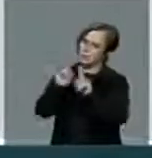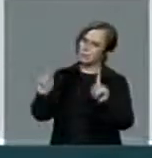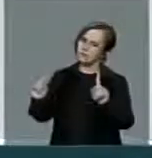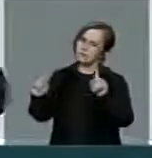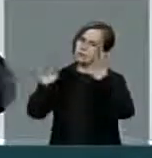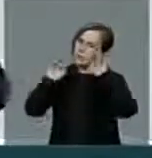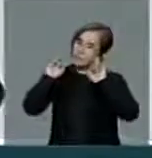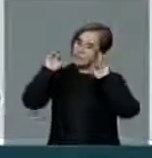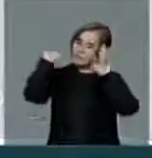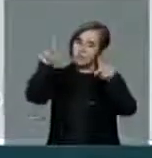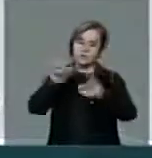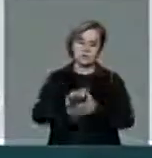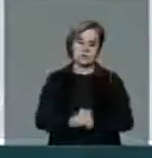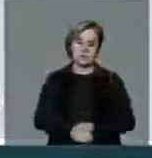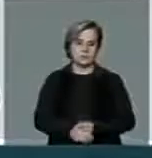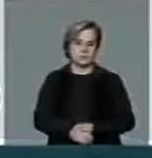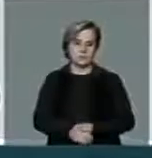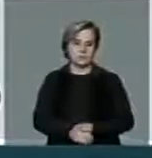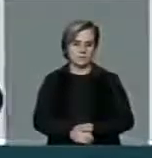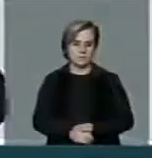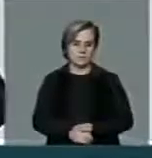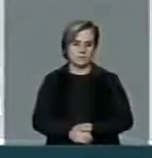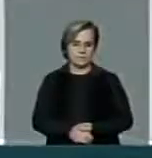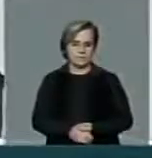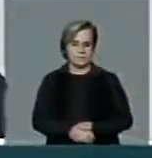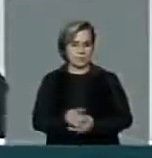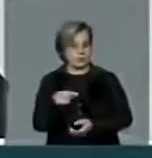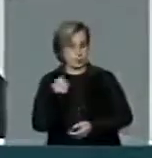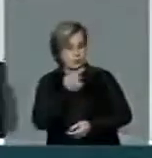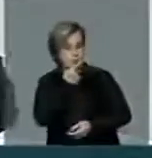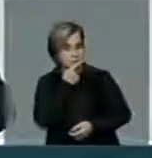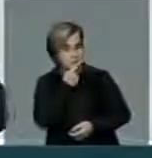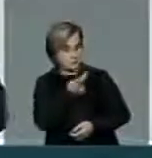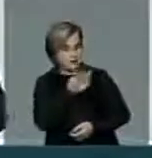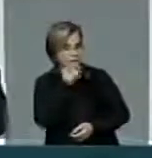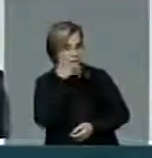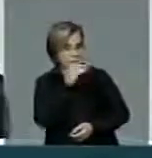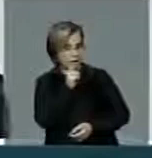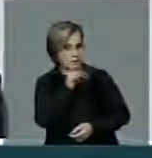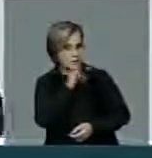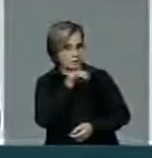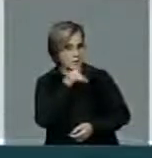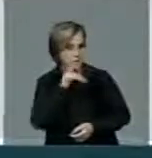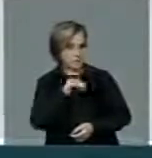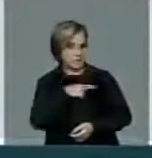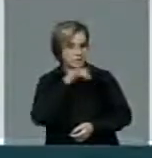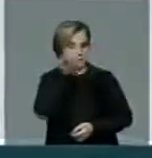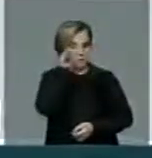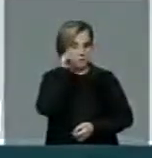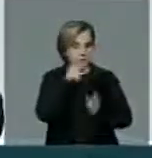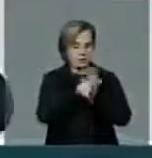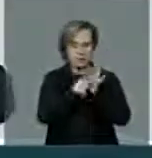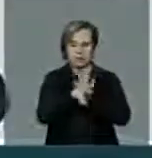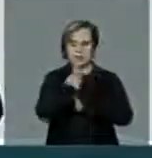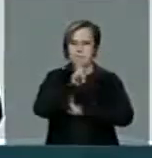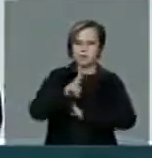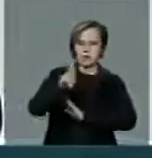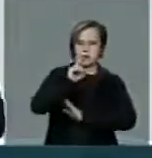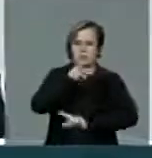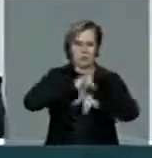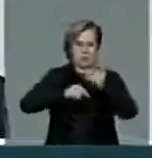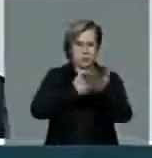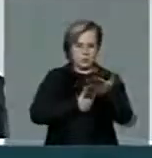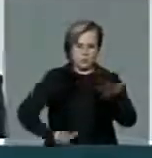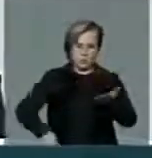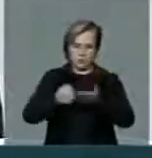agricultura familiar em Pernambuco. Quando a gente fala, deputado Caiado, de interesse, utilidade pública, ou interesse social, é